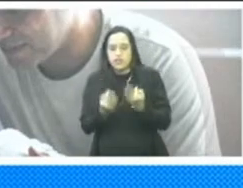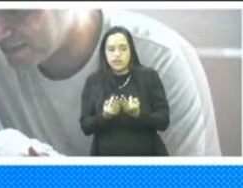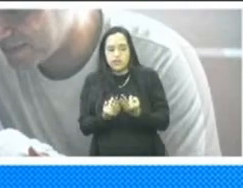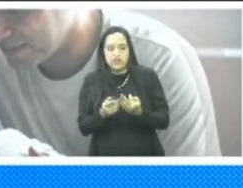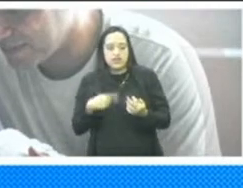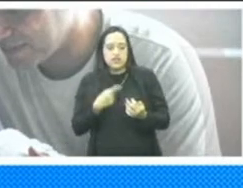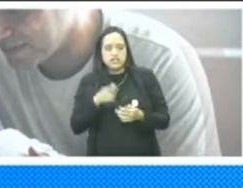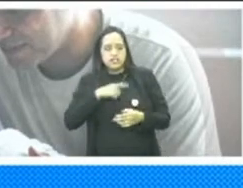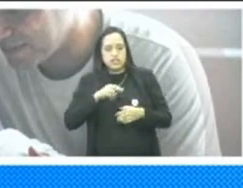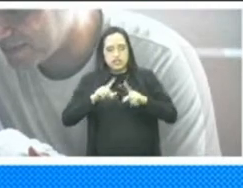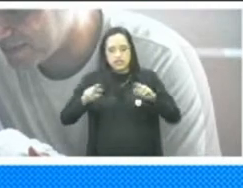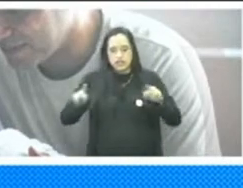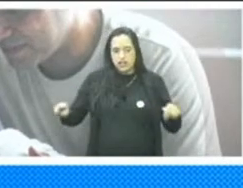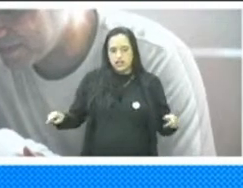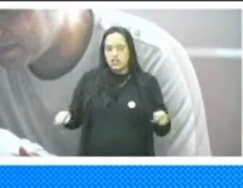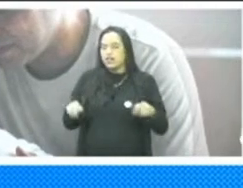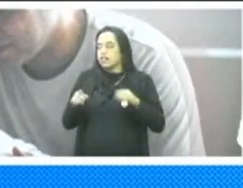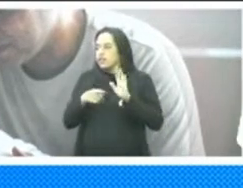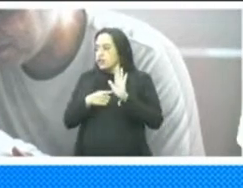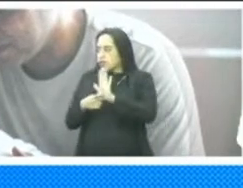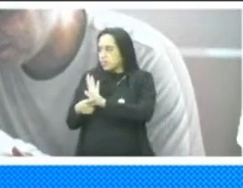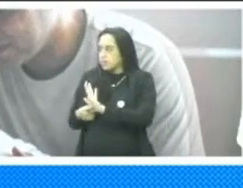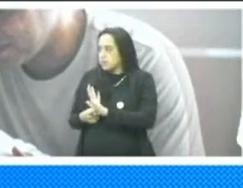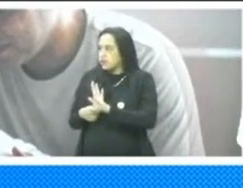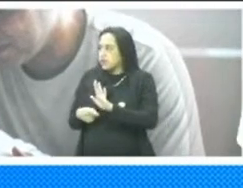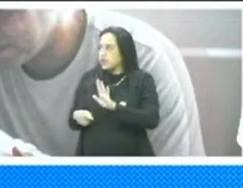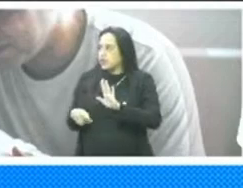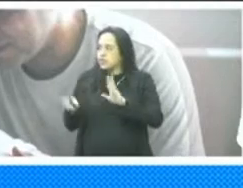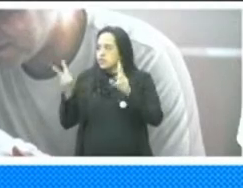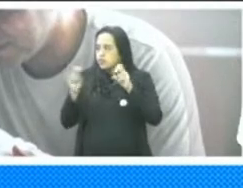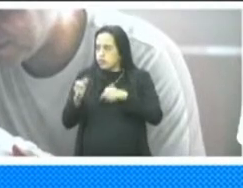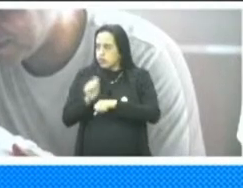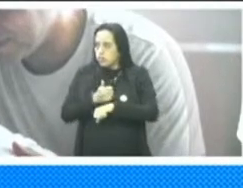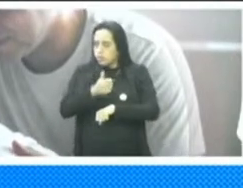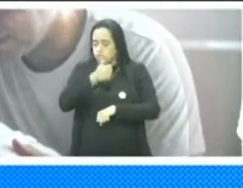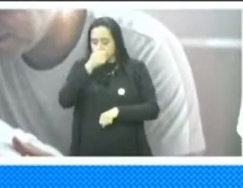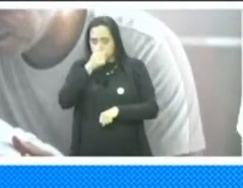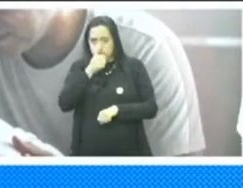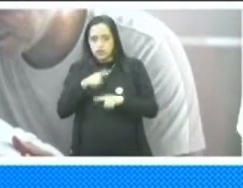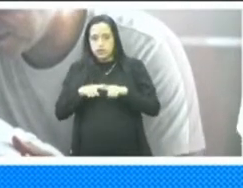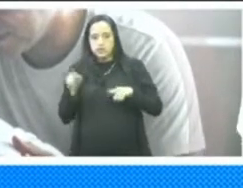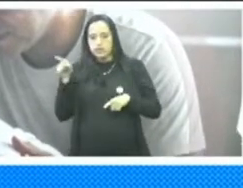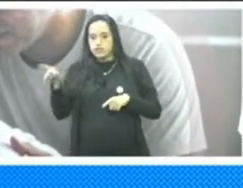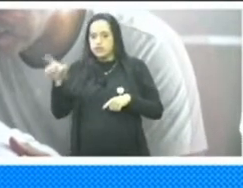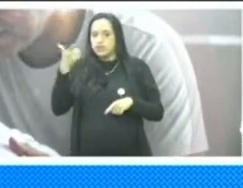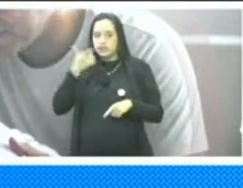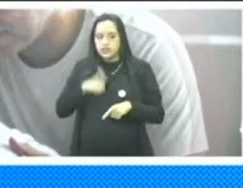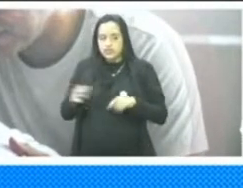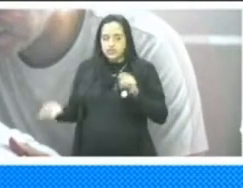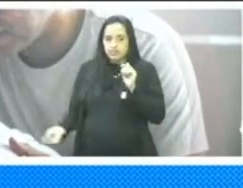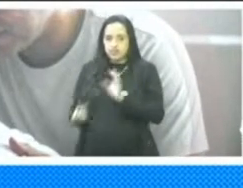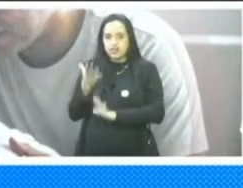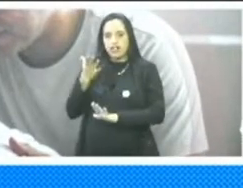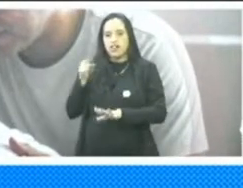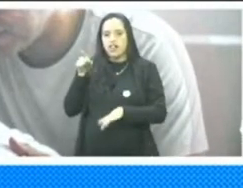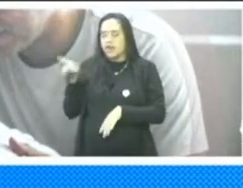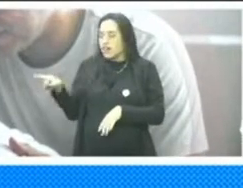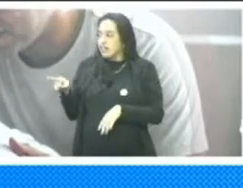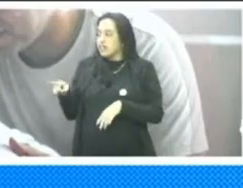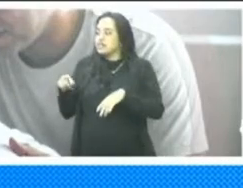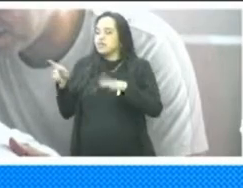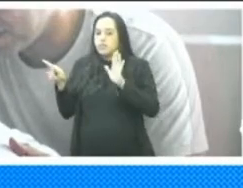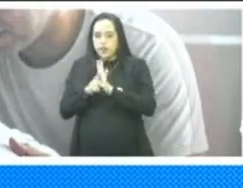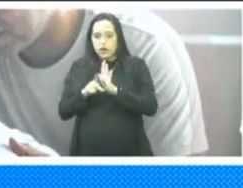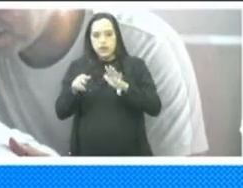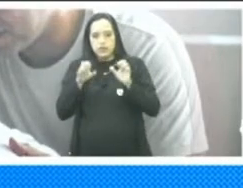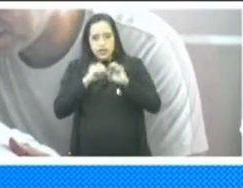tem muitos materiais, como eu estou mostrando aqui, voltados para profissionais, né, mas a gente conseguiu lançar um